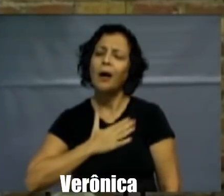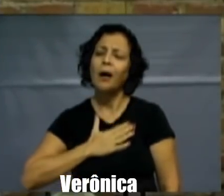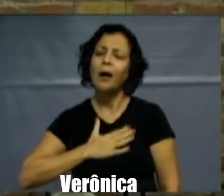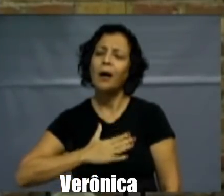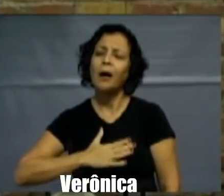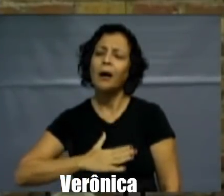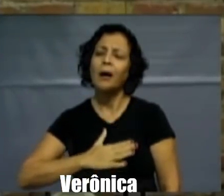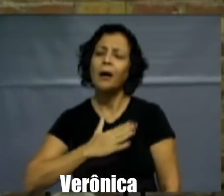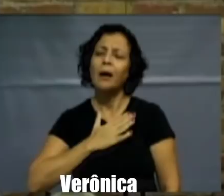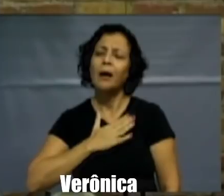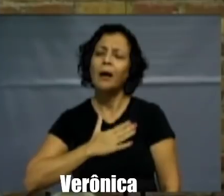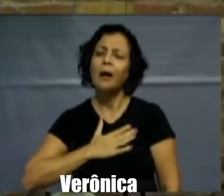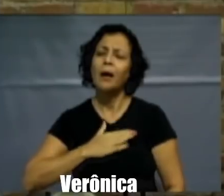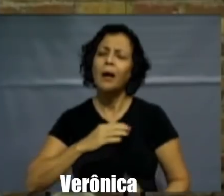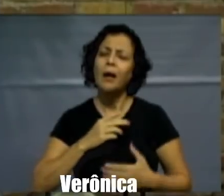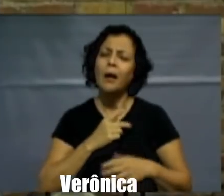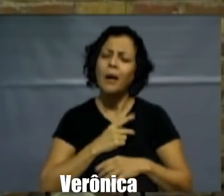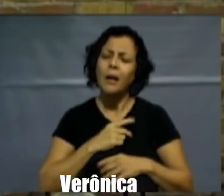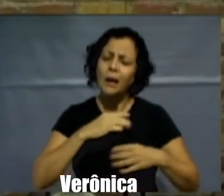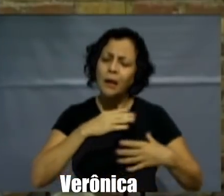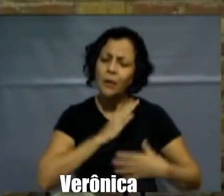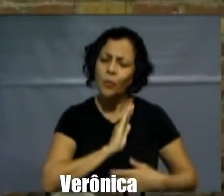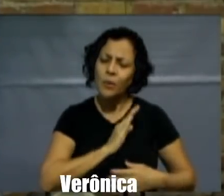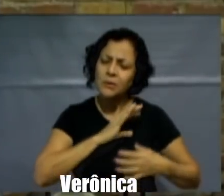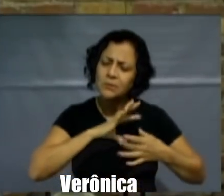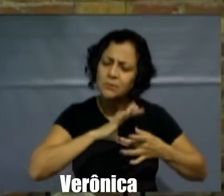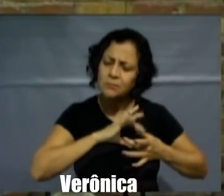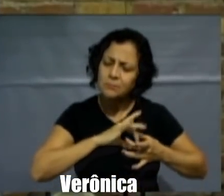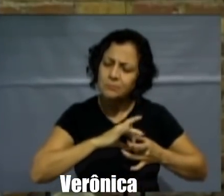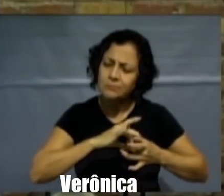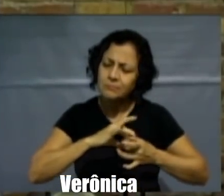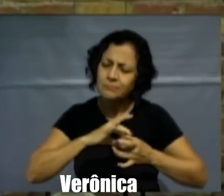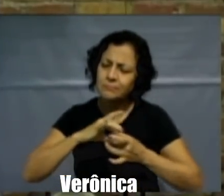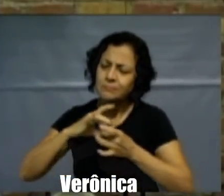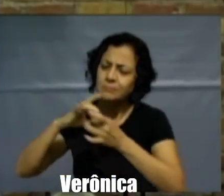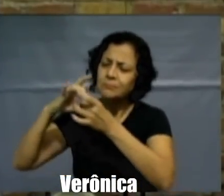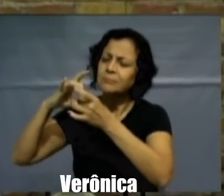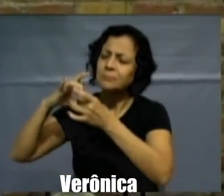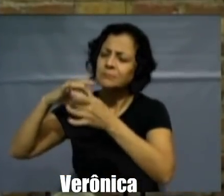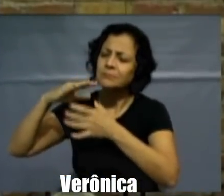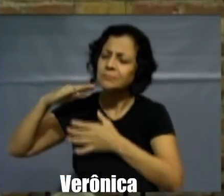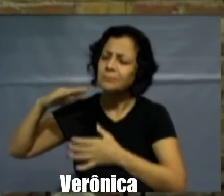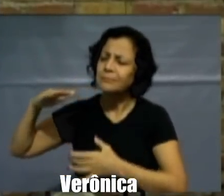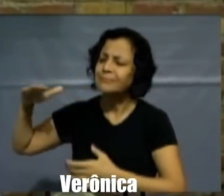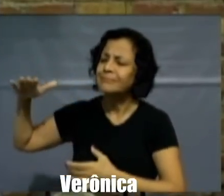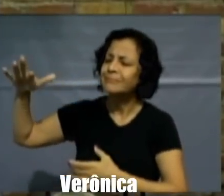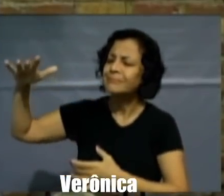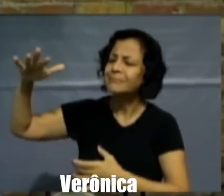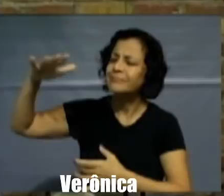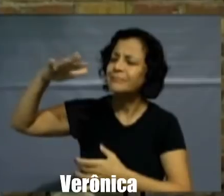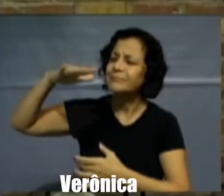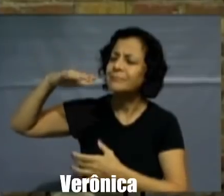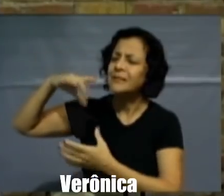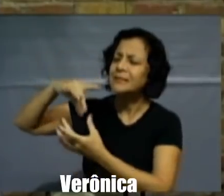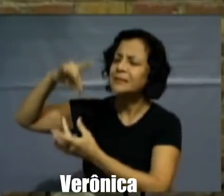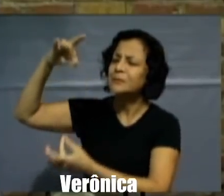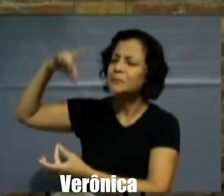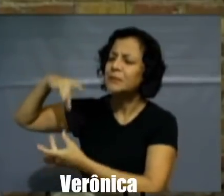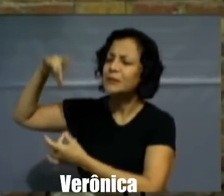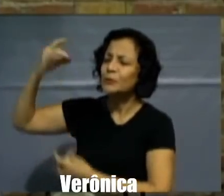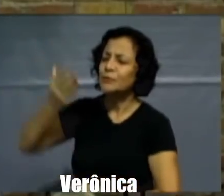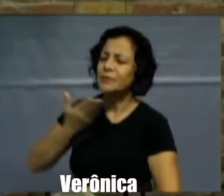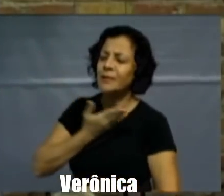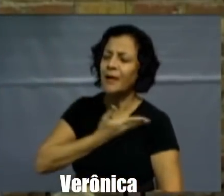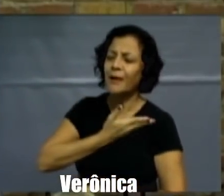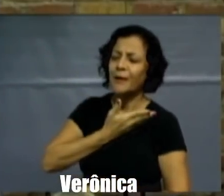colocando-os em sintonia com os nossos amigos espirituais que já estão aqui presentes,